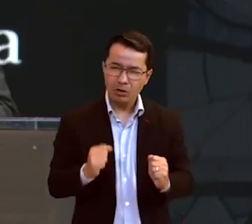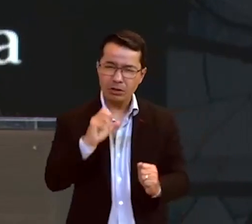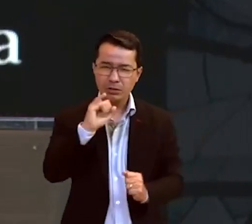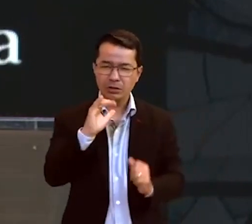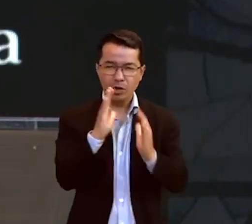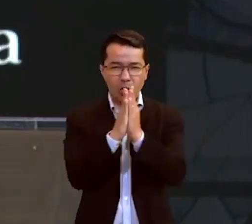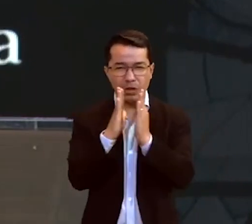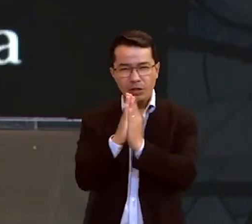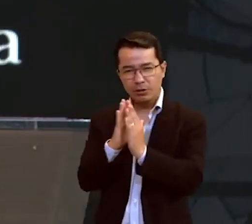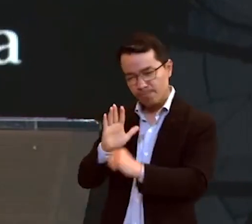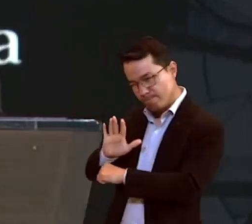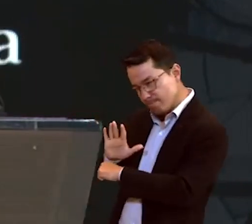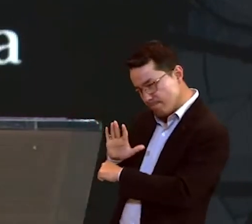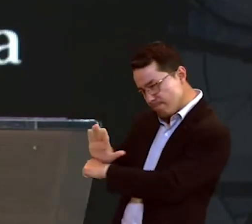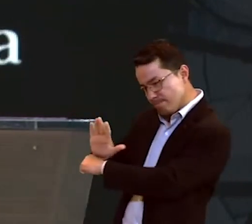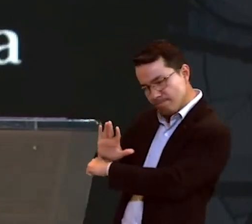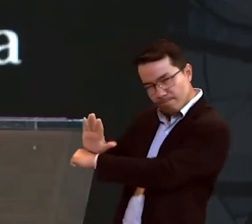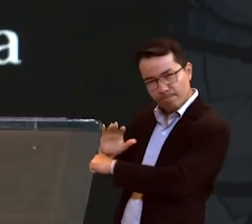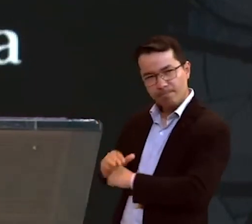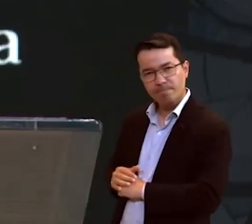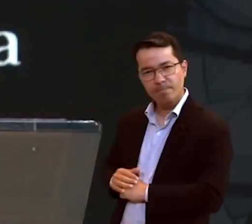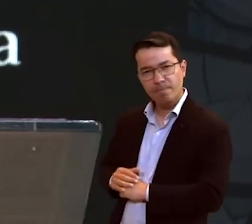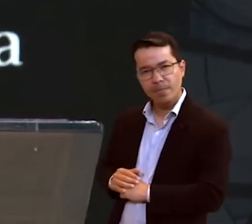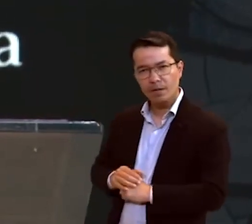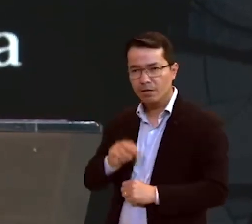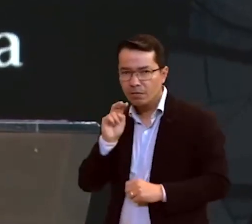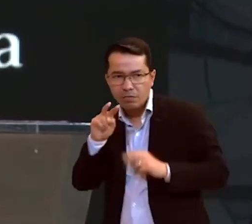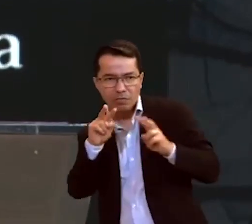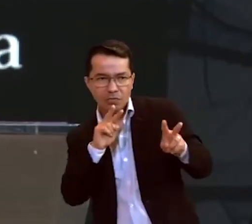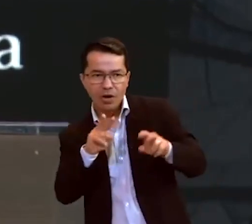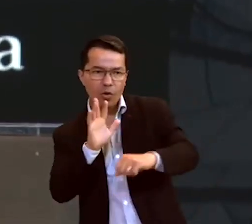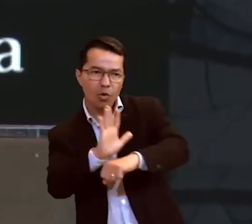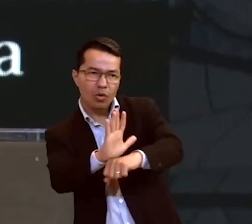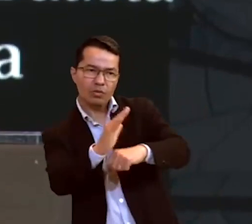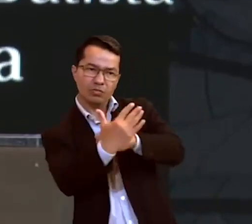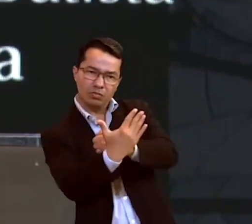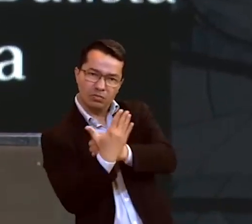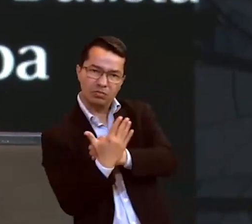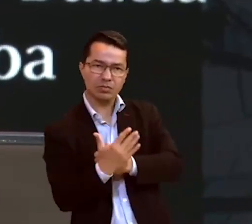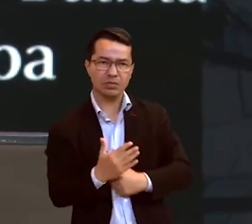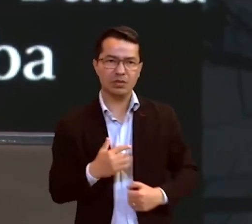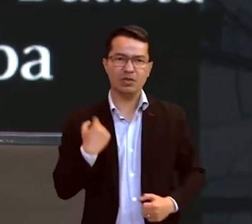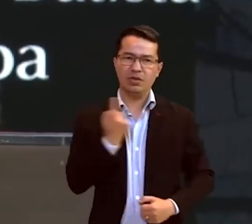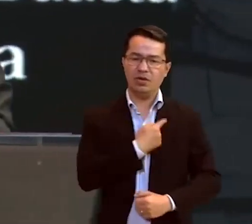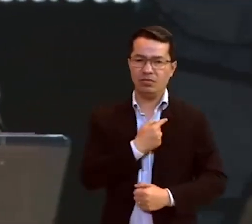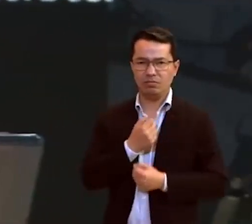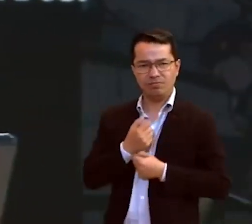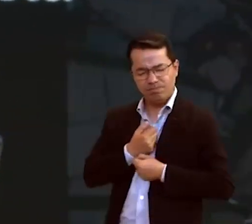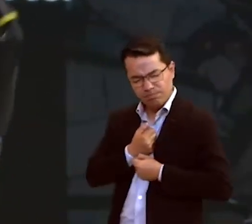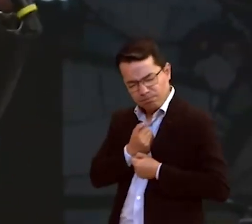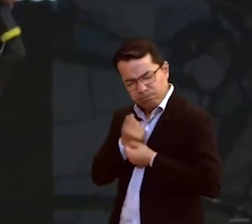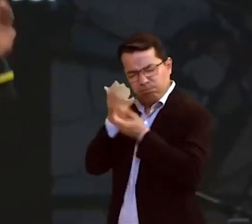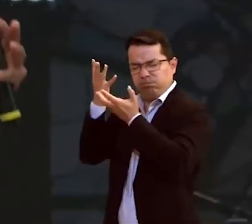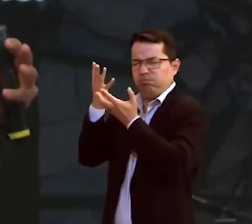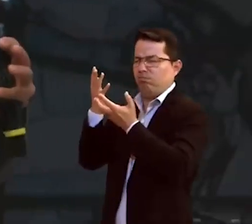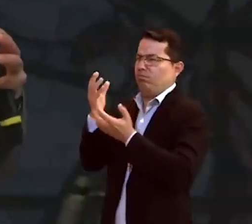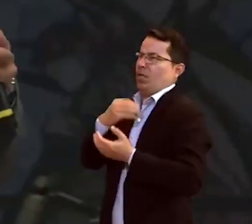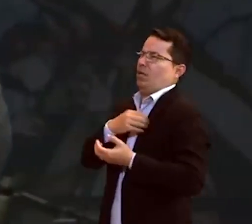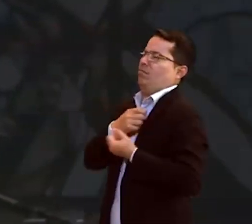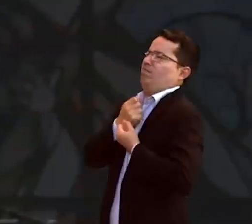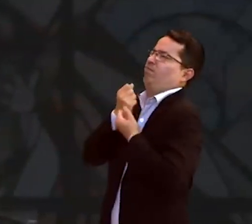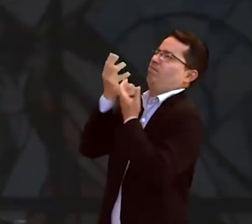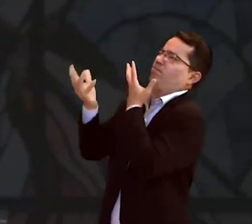Olha, peguem as pessoas e orem uns pelos outros para serem curados, confessem os seus pecados, haverá